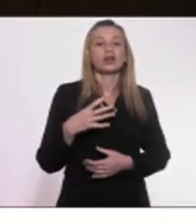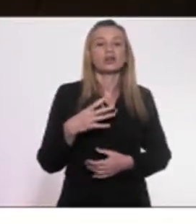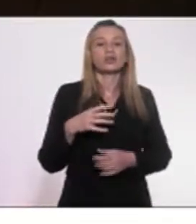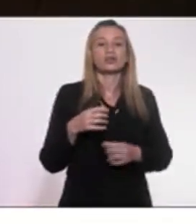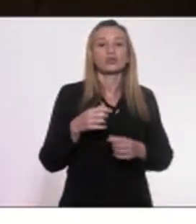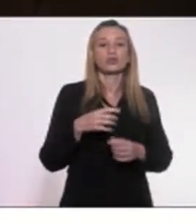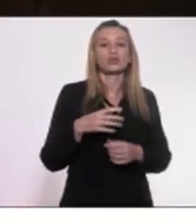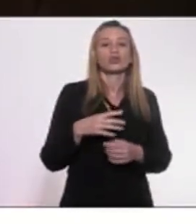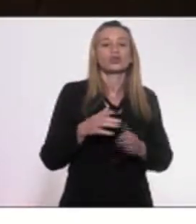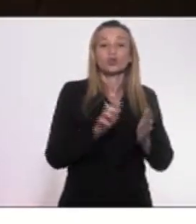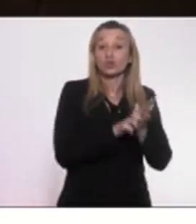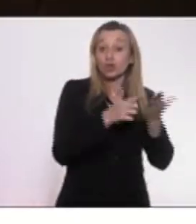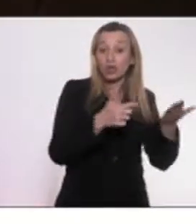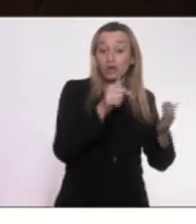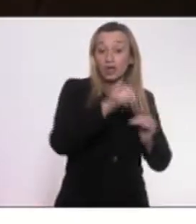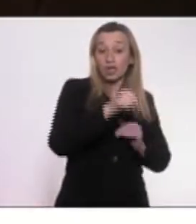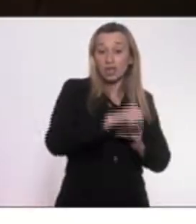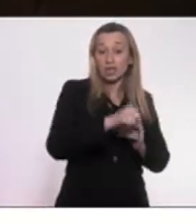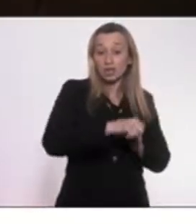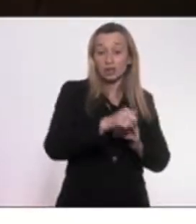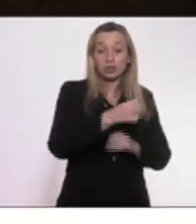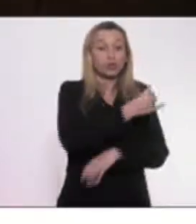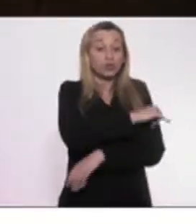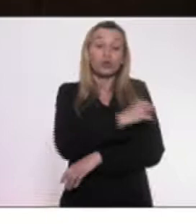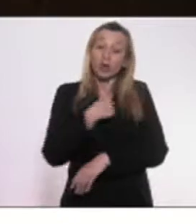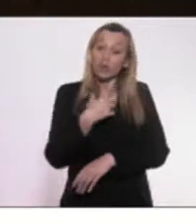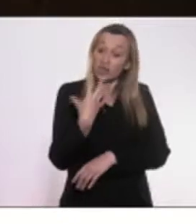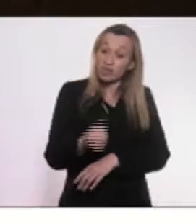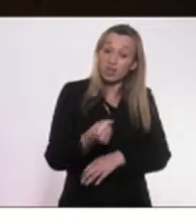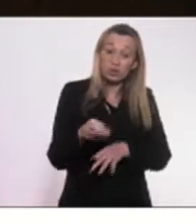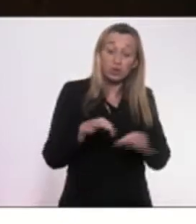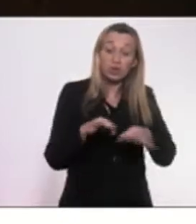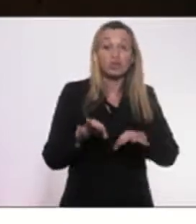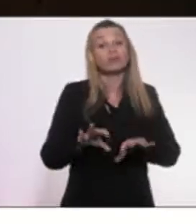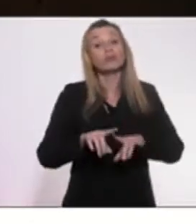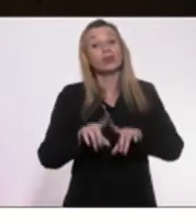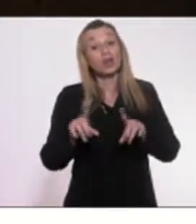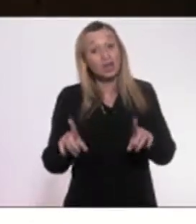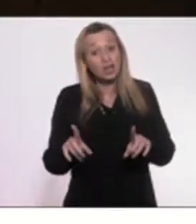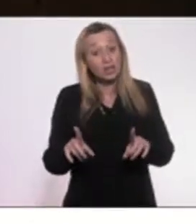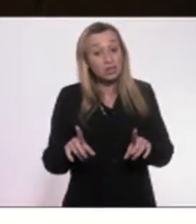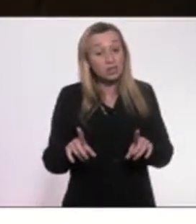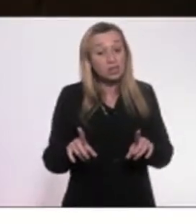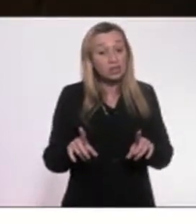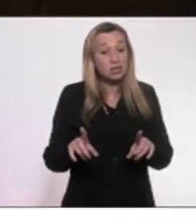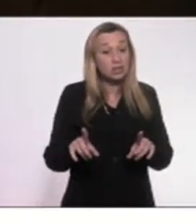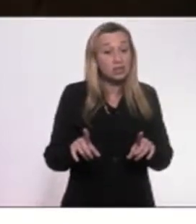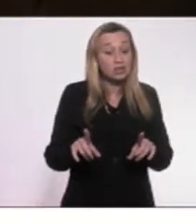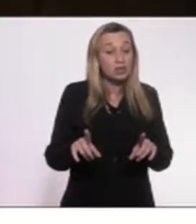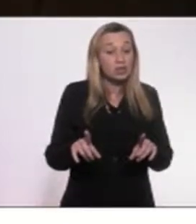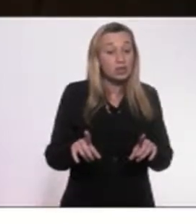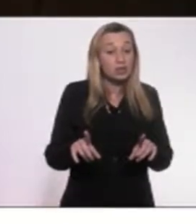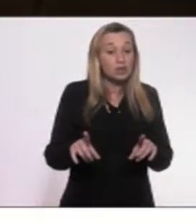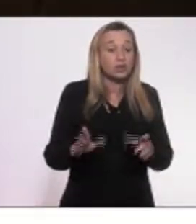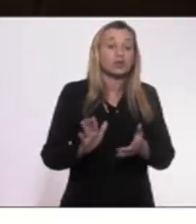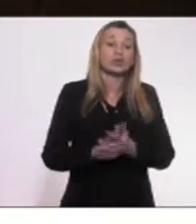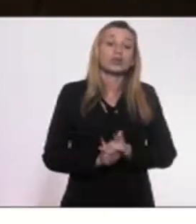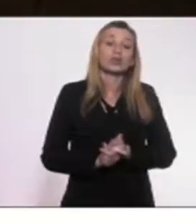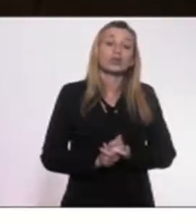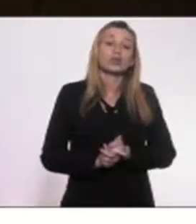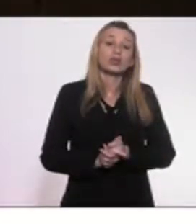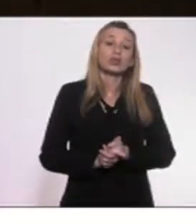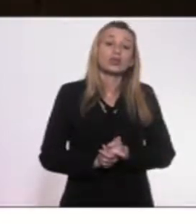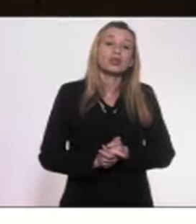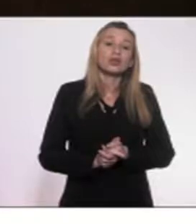jornal aqui no Rio de Janeiro, dizendo que sou favorável ao projeto. No entanto, divirjo tão somente